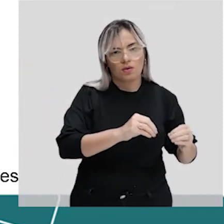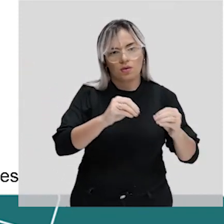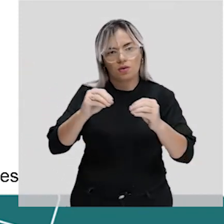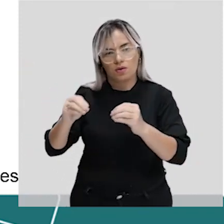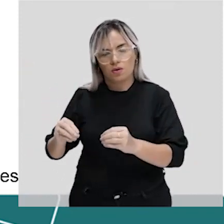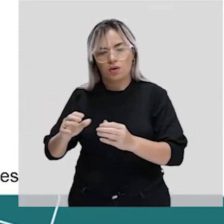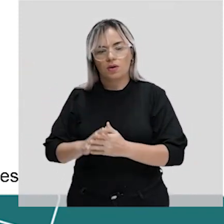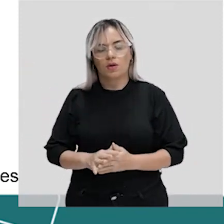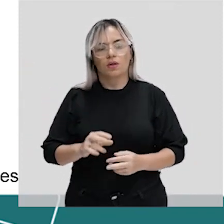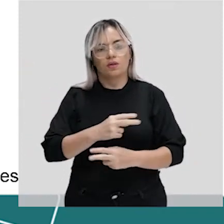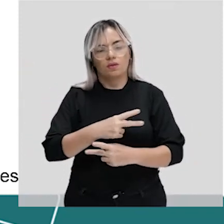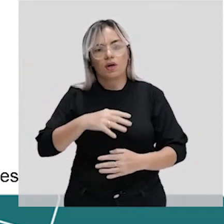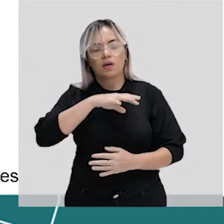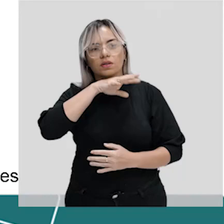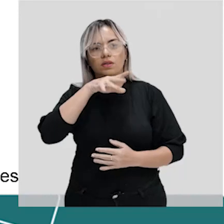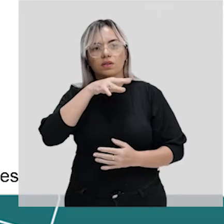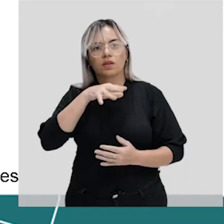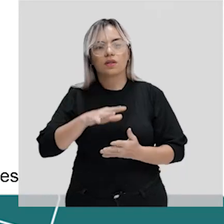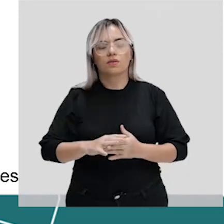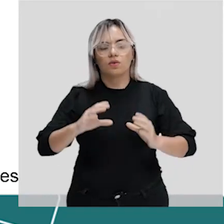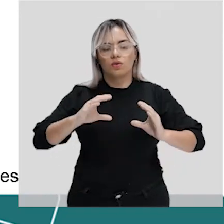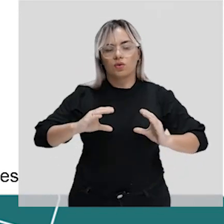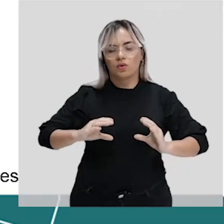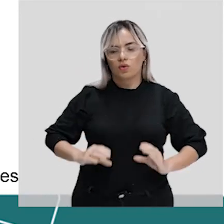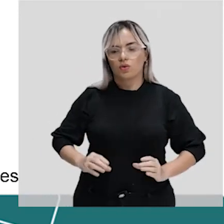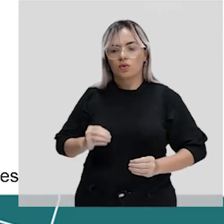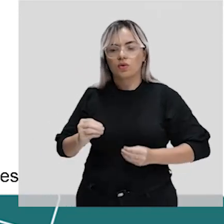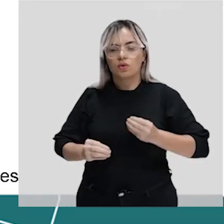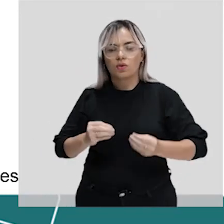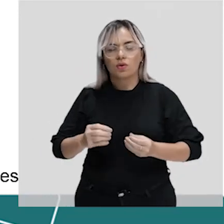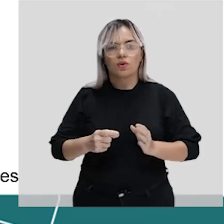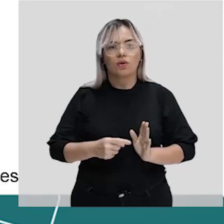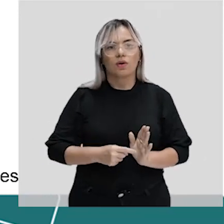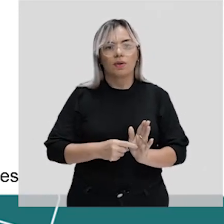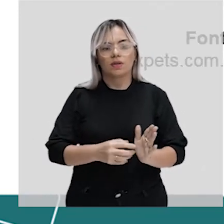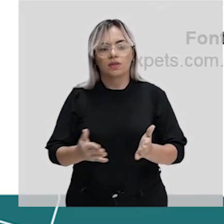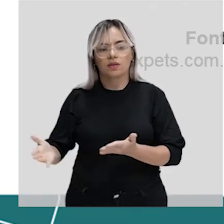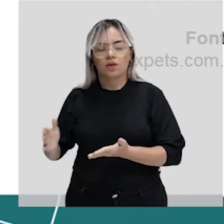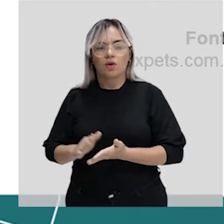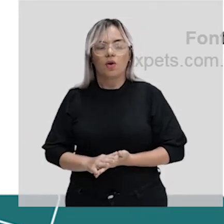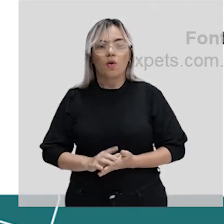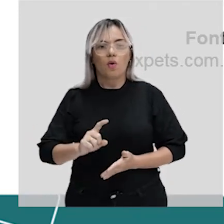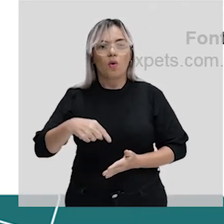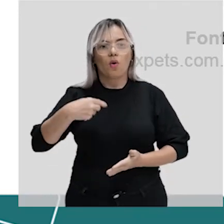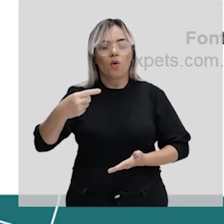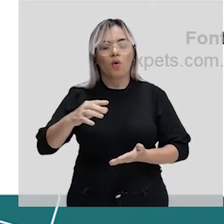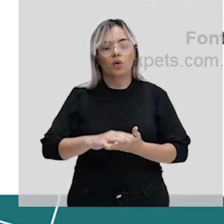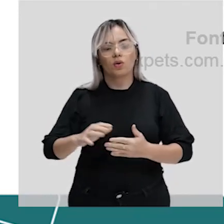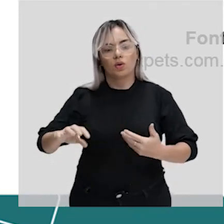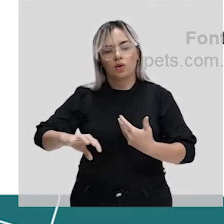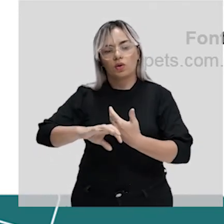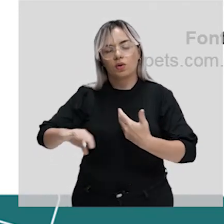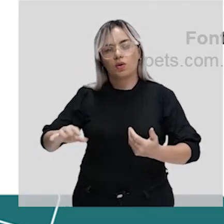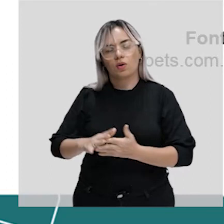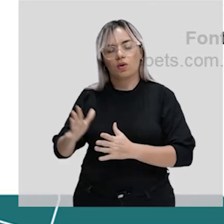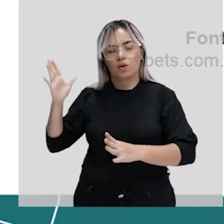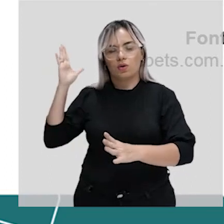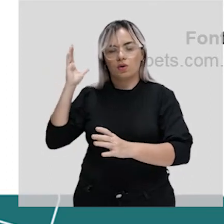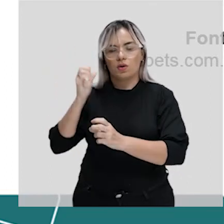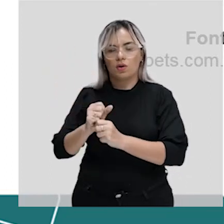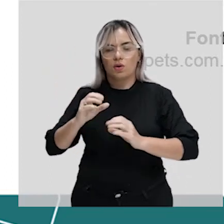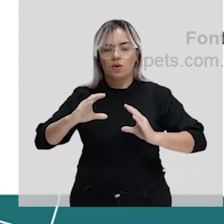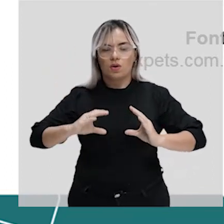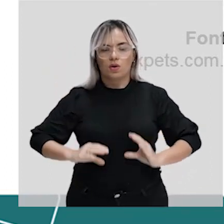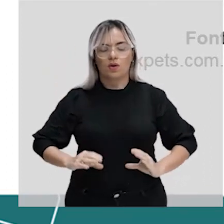desses indivíduos, tá, pessoal? O outro isolamento, para a gente relembrar, é o isolamento de